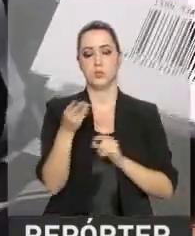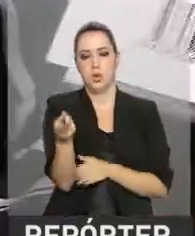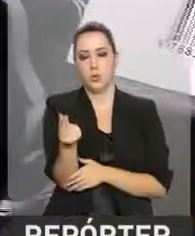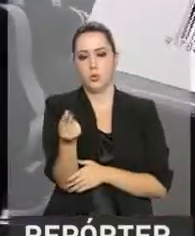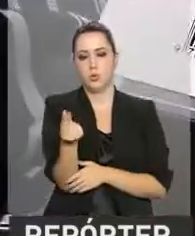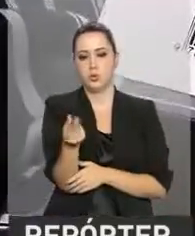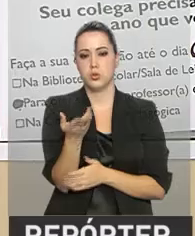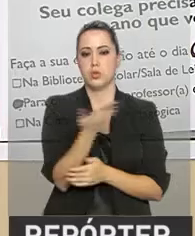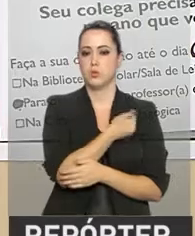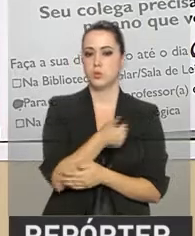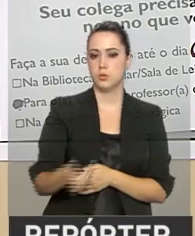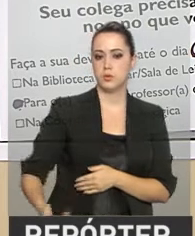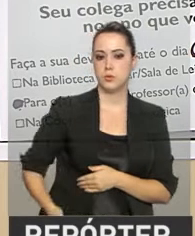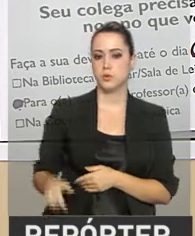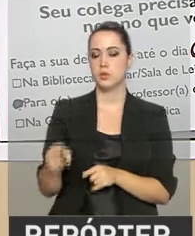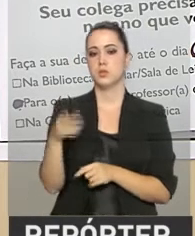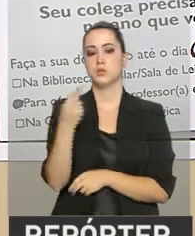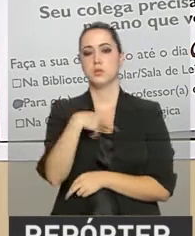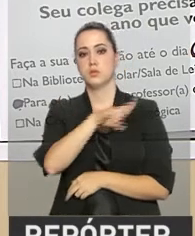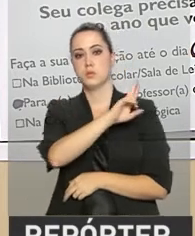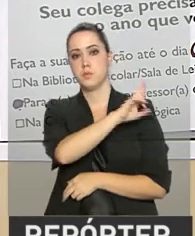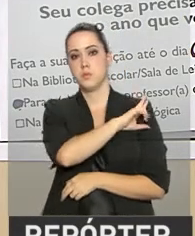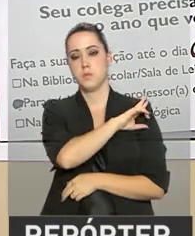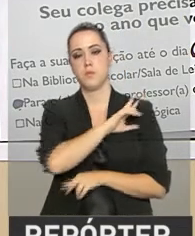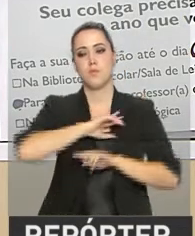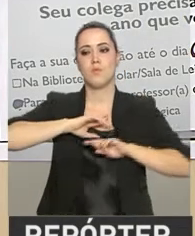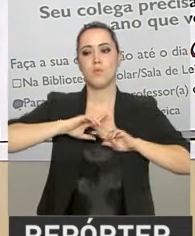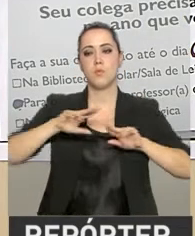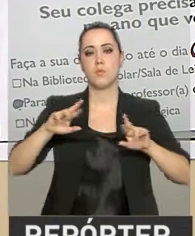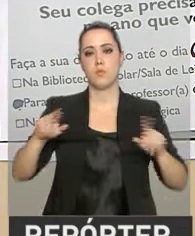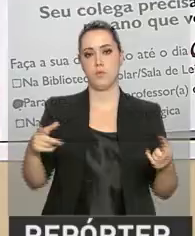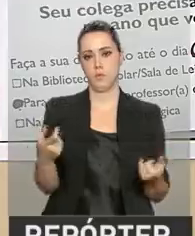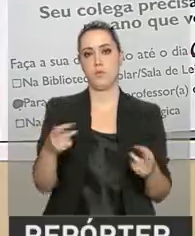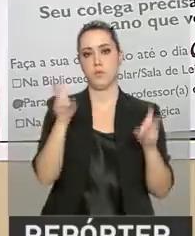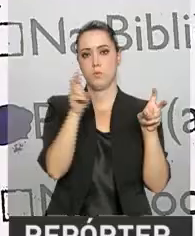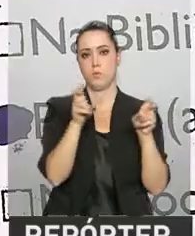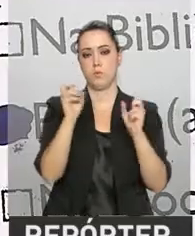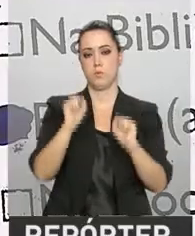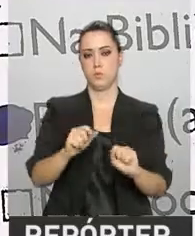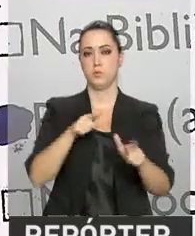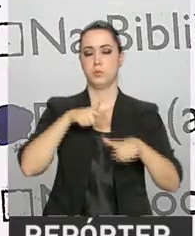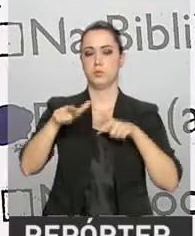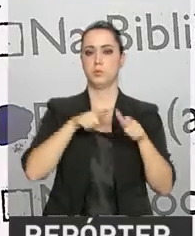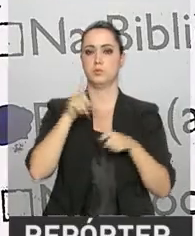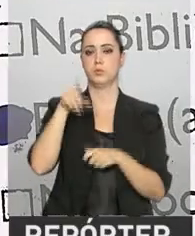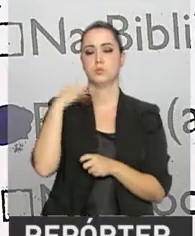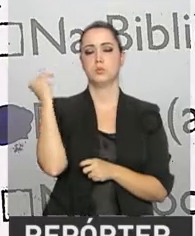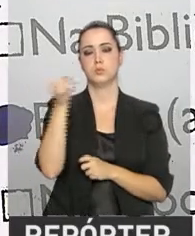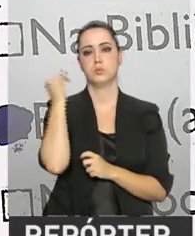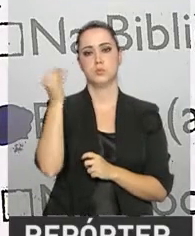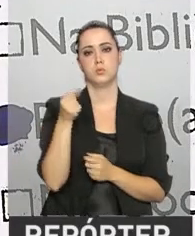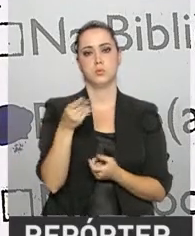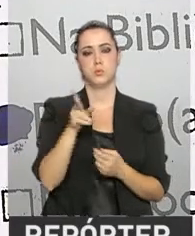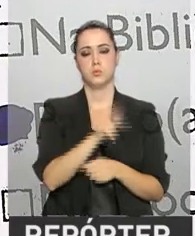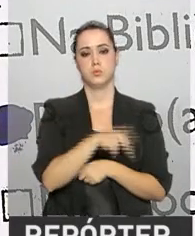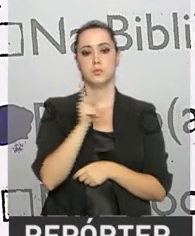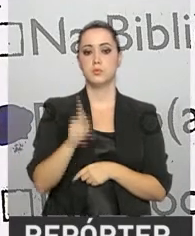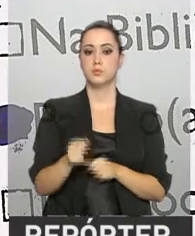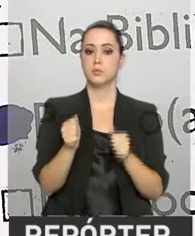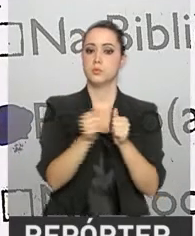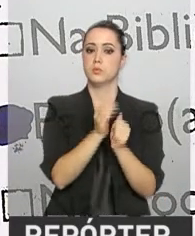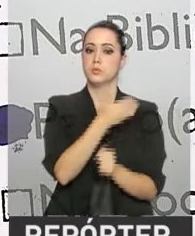público a responsabilização enfim é muito importante que as escolas e os professores